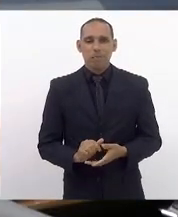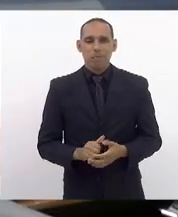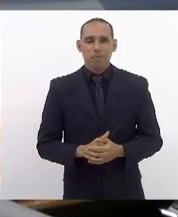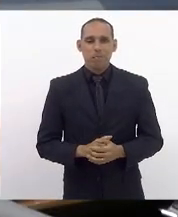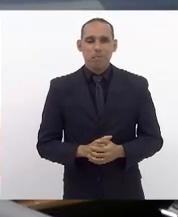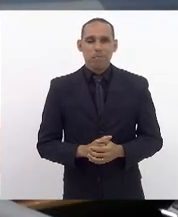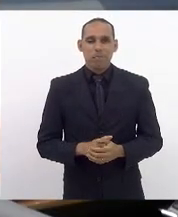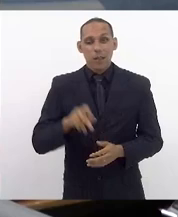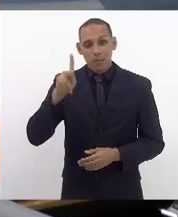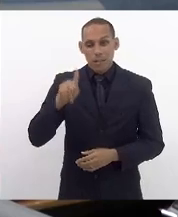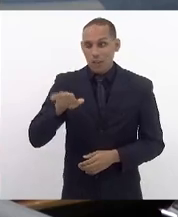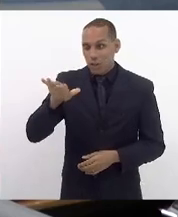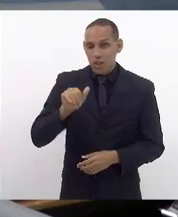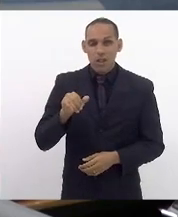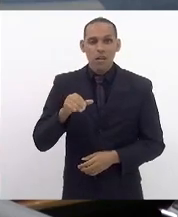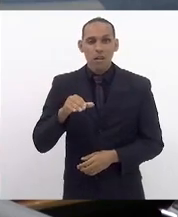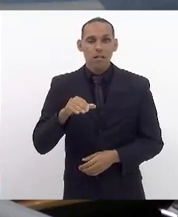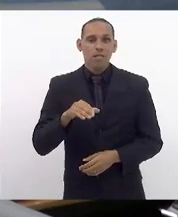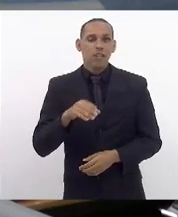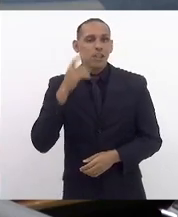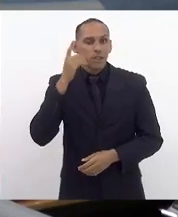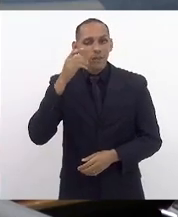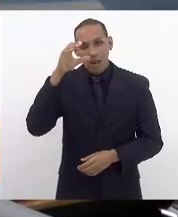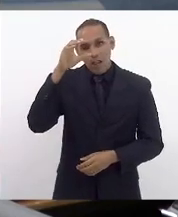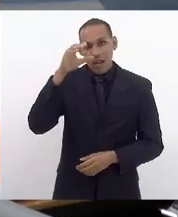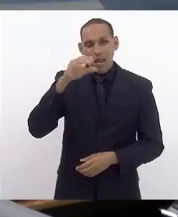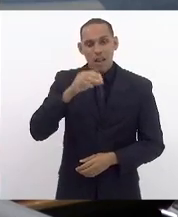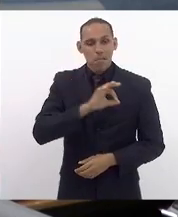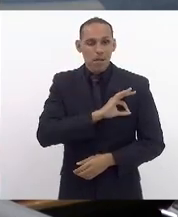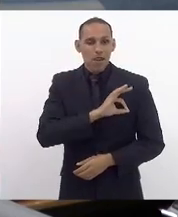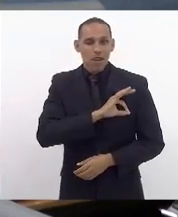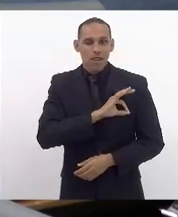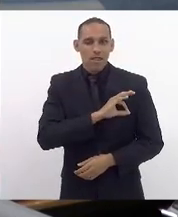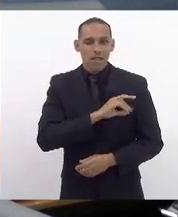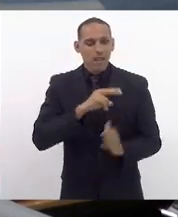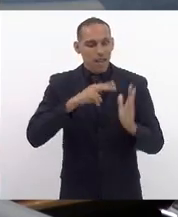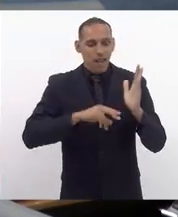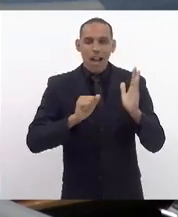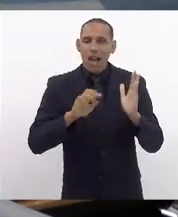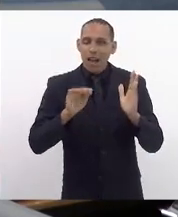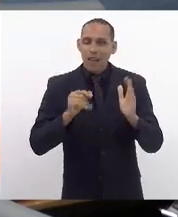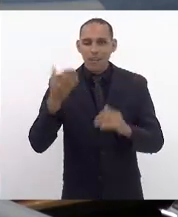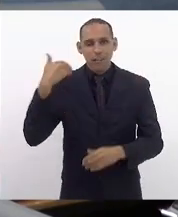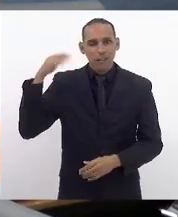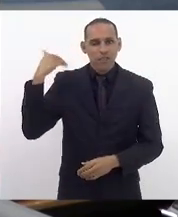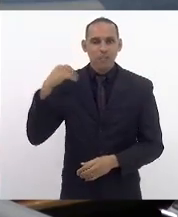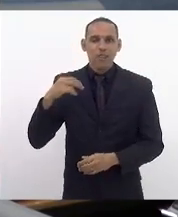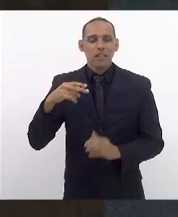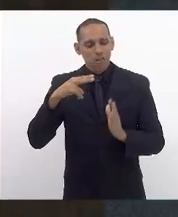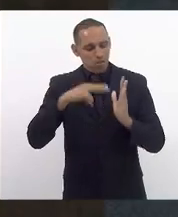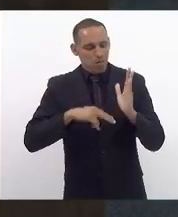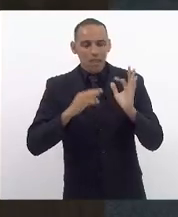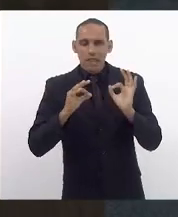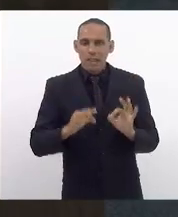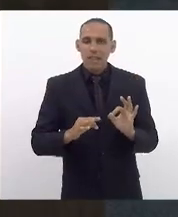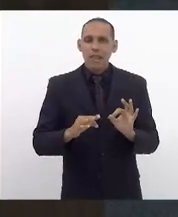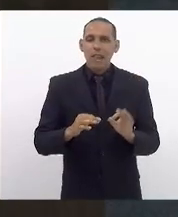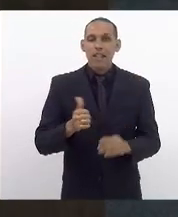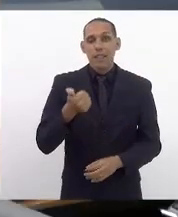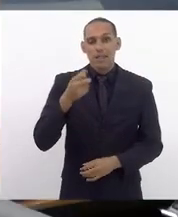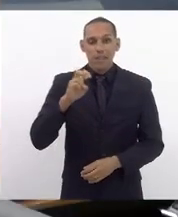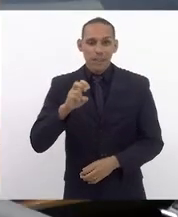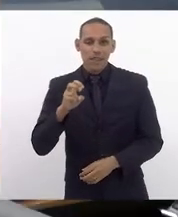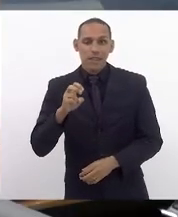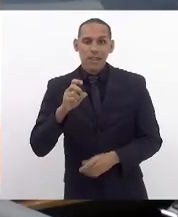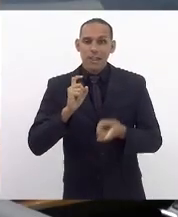A presidência convida a deputada Marta a fazer a leitura da ata da sessão anterior. A ata reflete com exatidão o ocorrido na 15ª